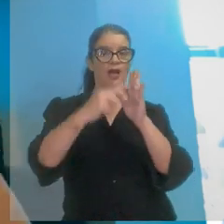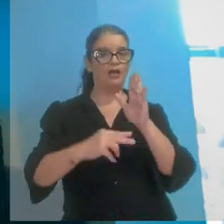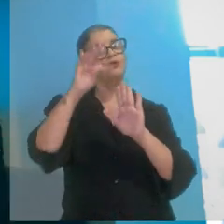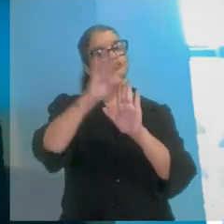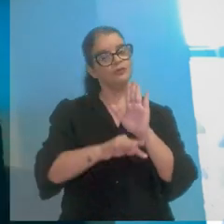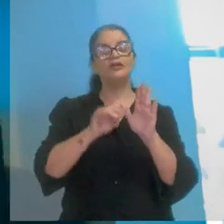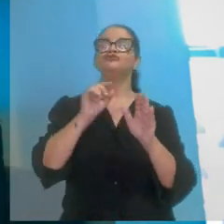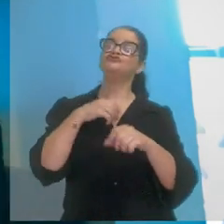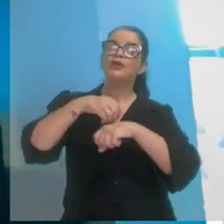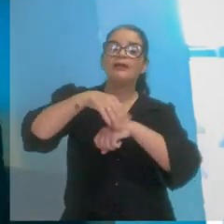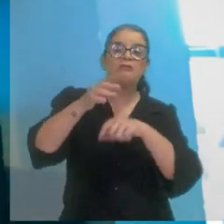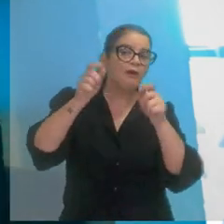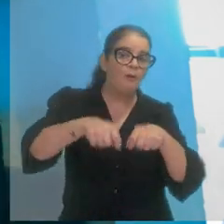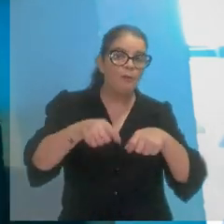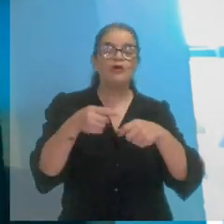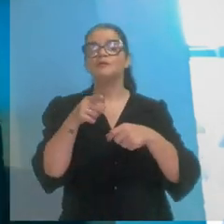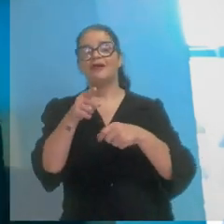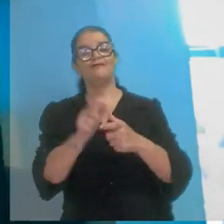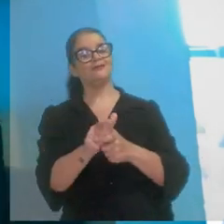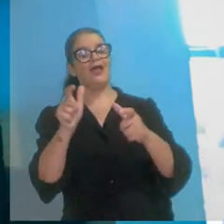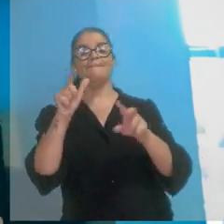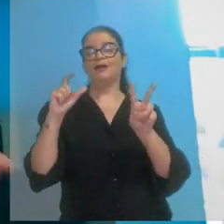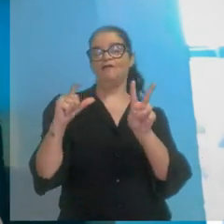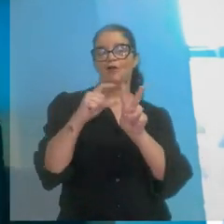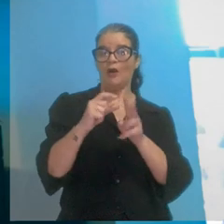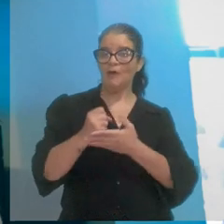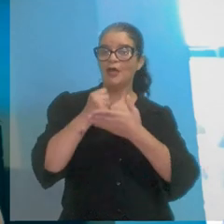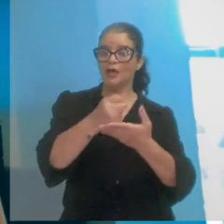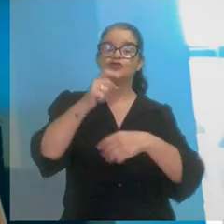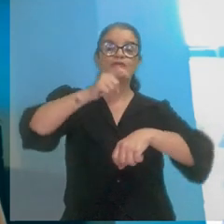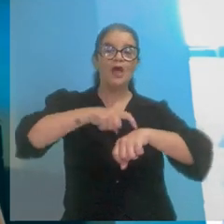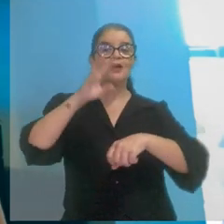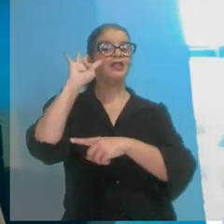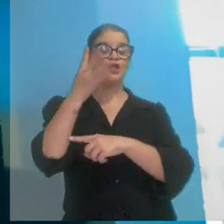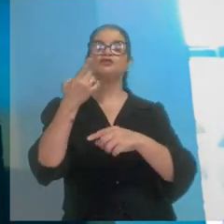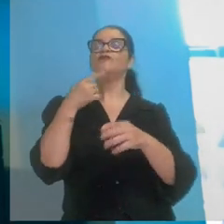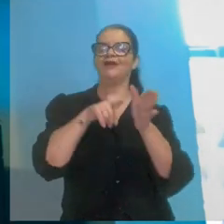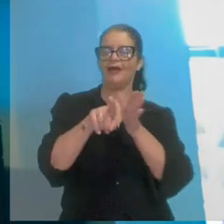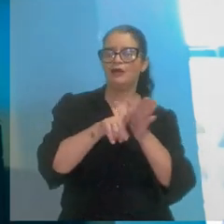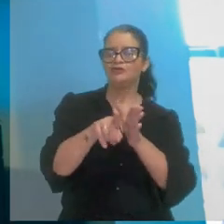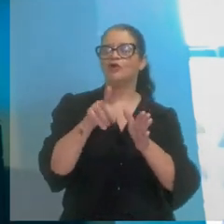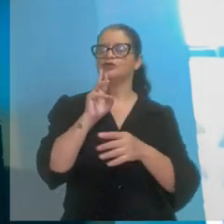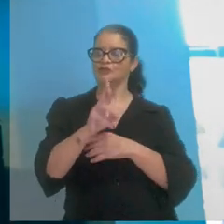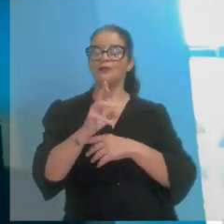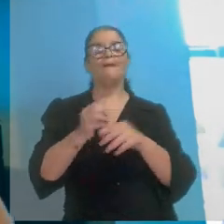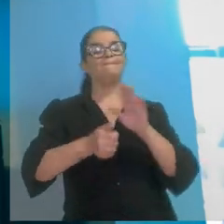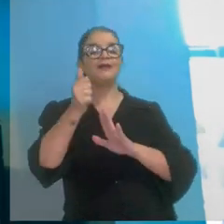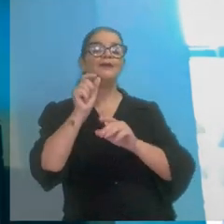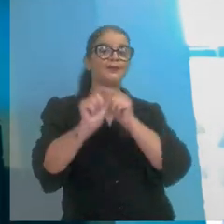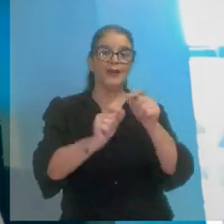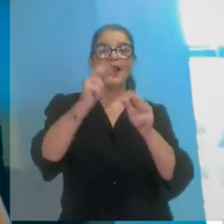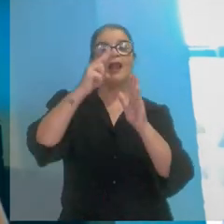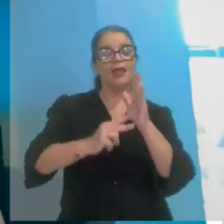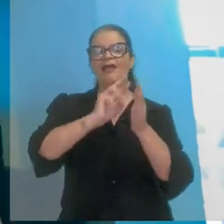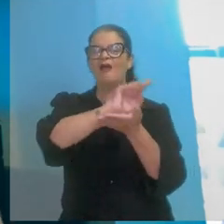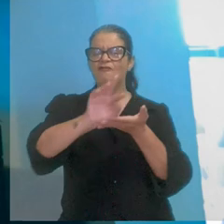textos. Que dicas eu posso te dar para que você amplie esse vocabulário e ajude você na hora de resolver essas questões? Primeira delas é